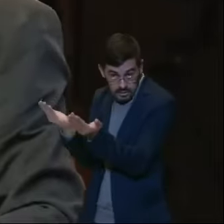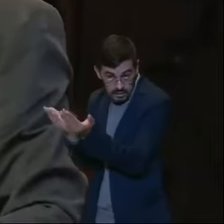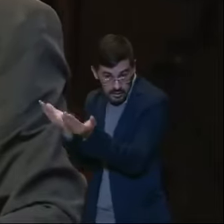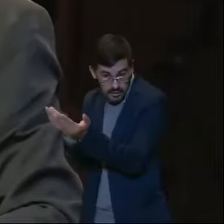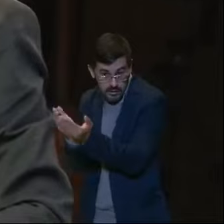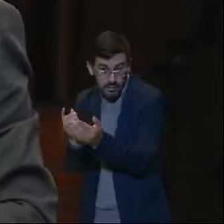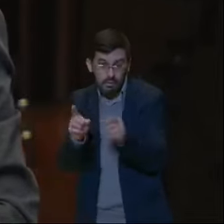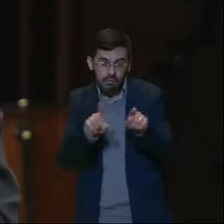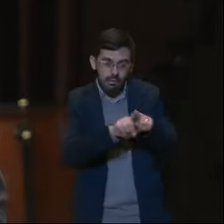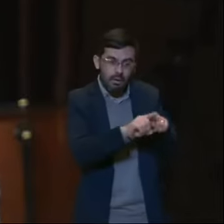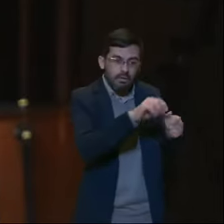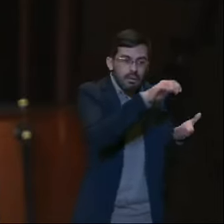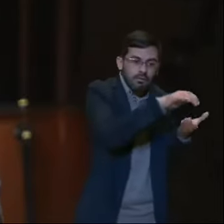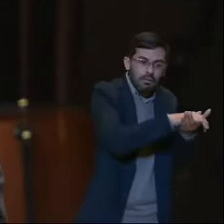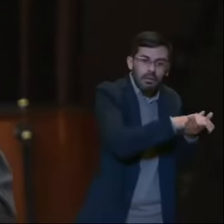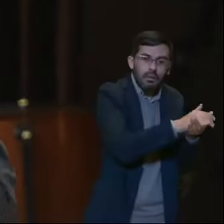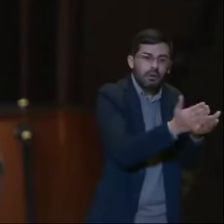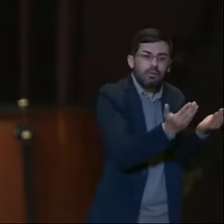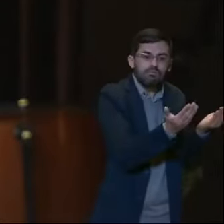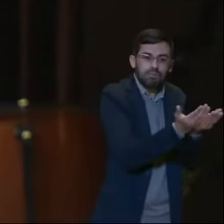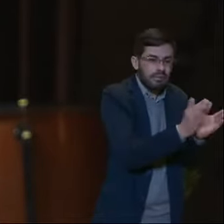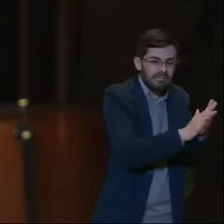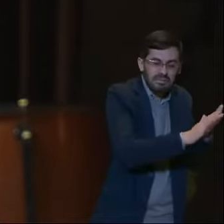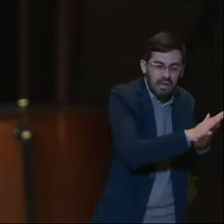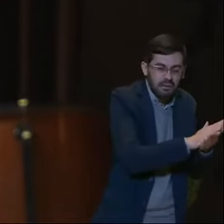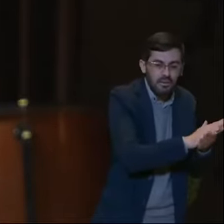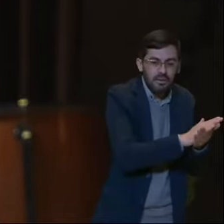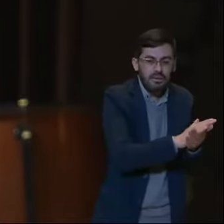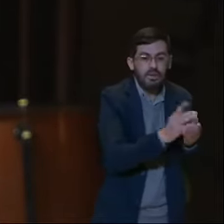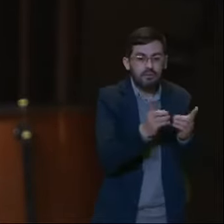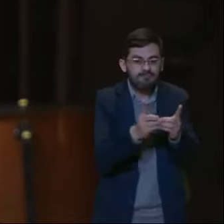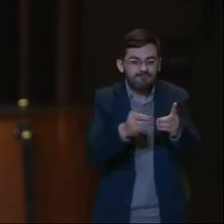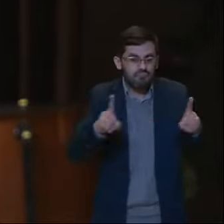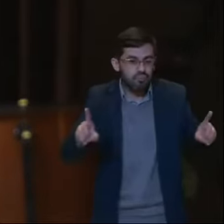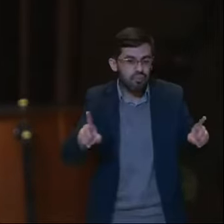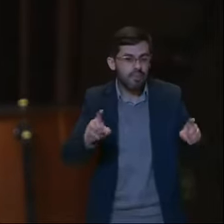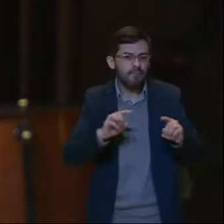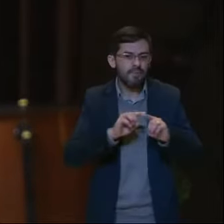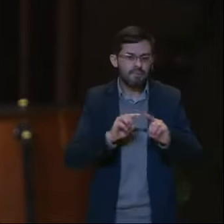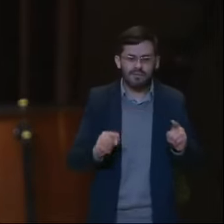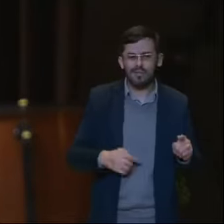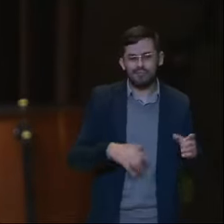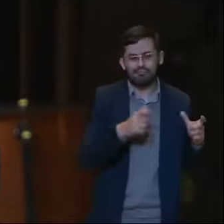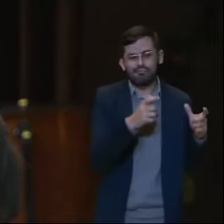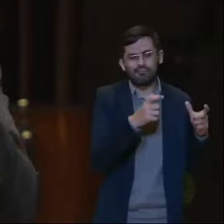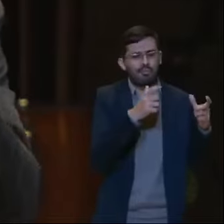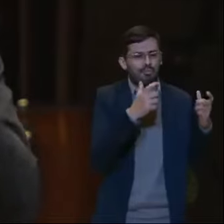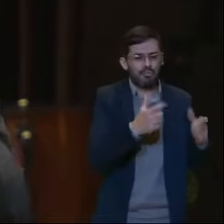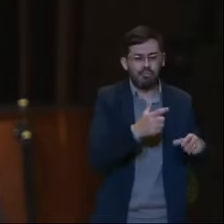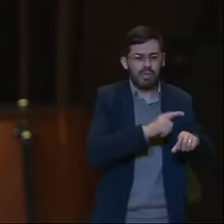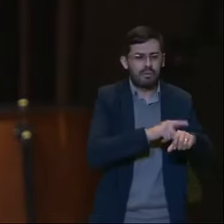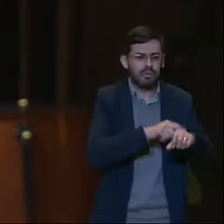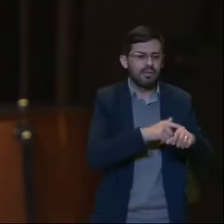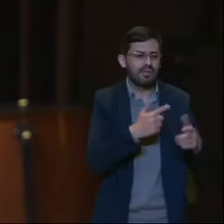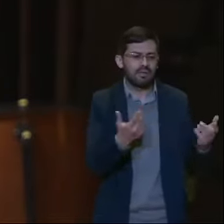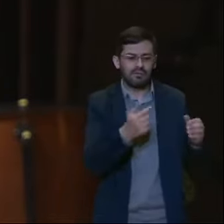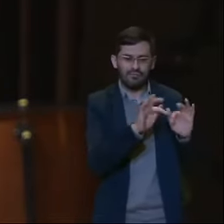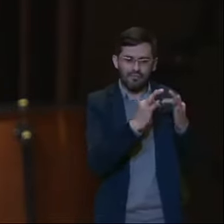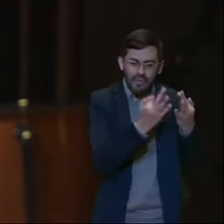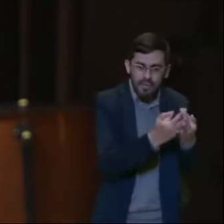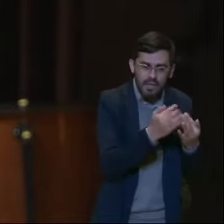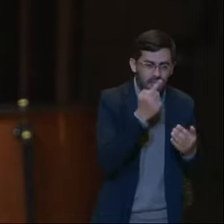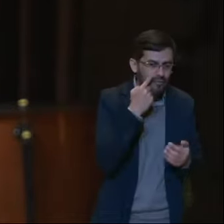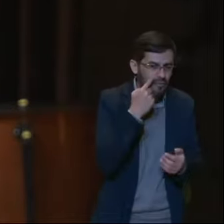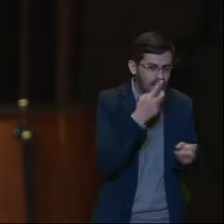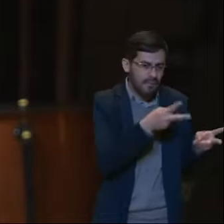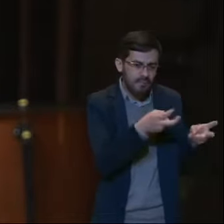na questão do divórcio e da separação. É lógico que cada caso tem que ser levado em consideração e olhado com muito cuidado.